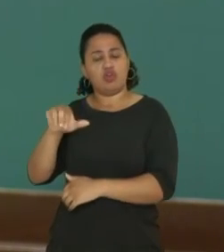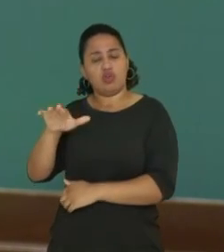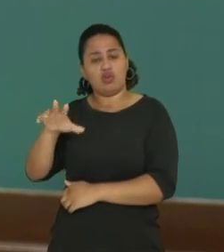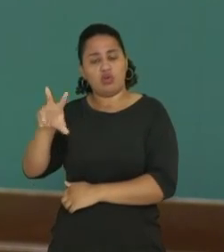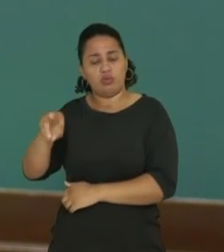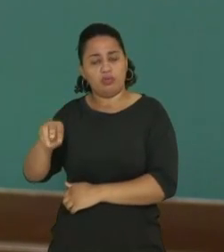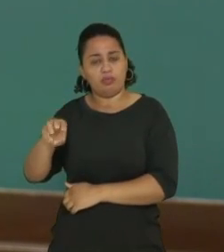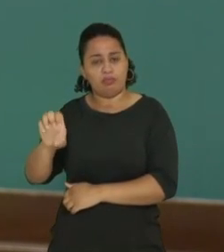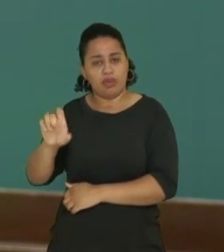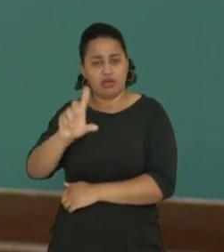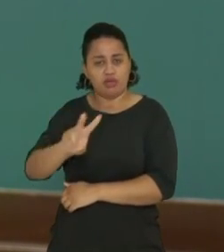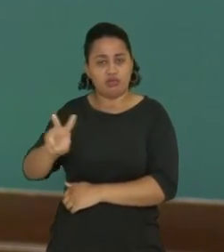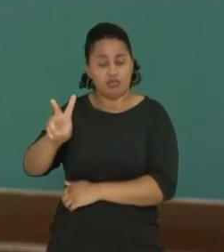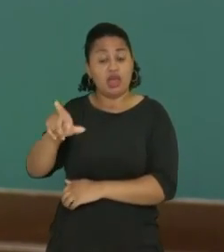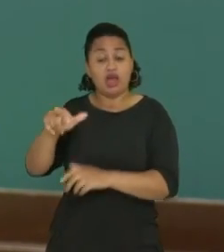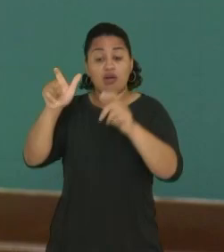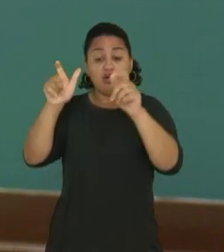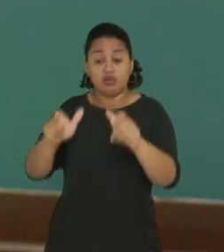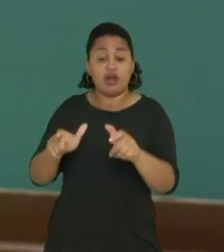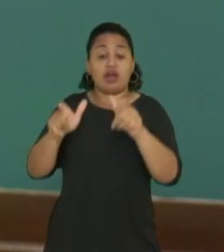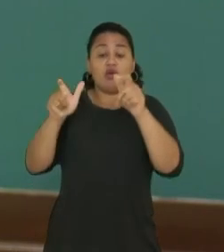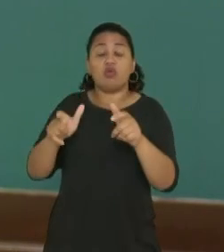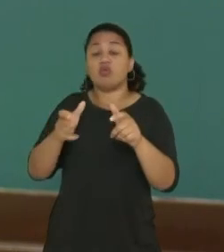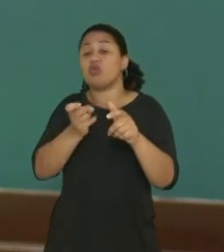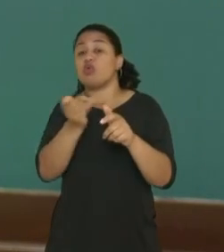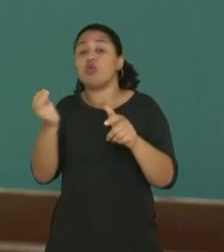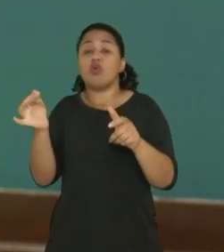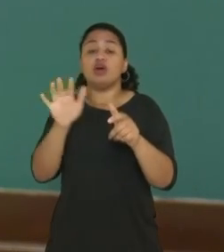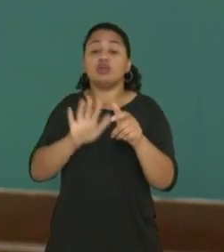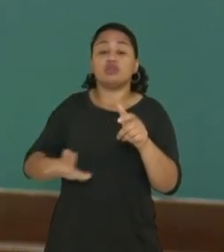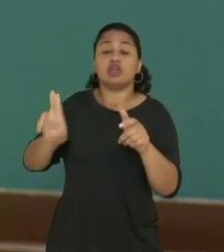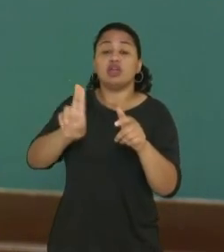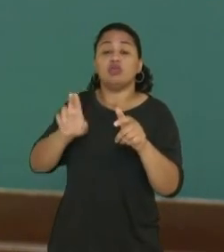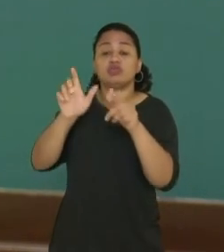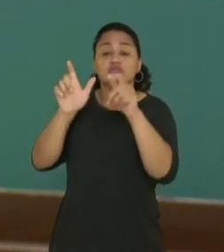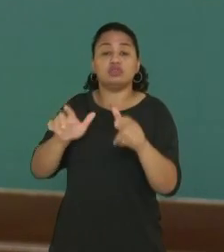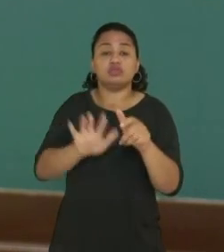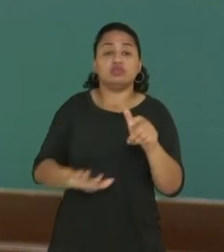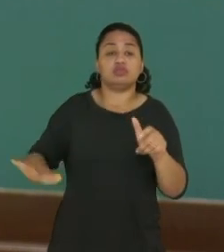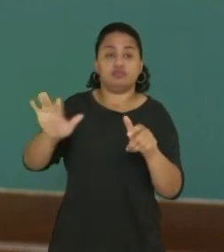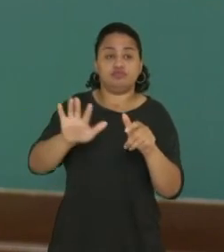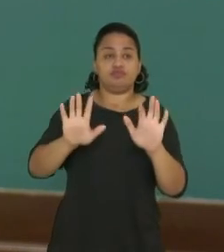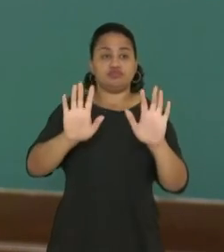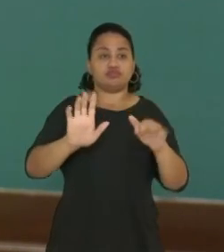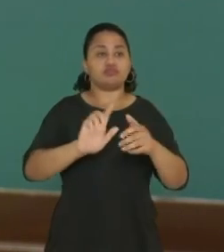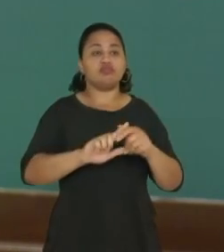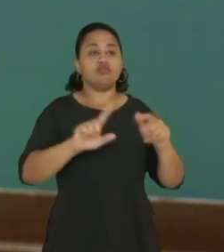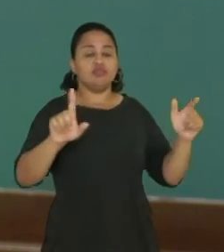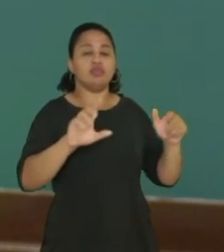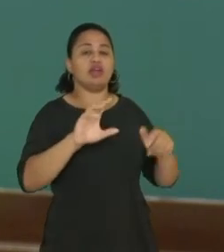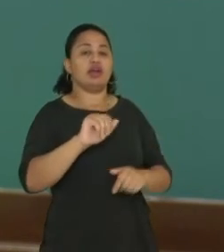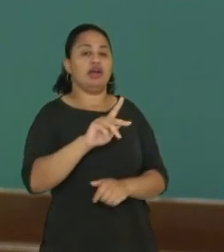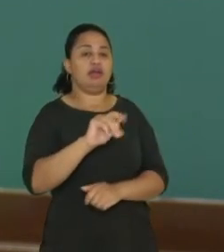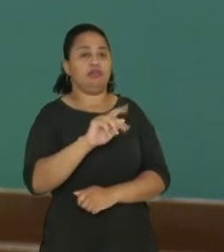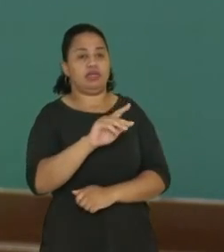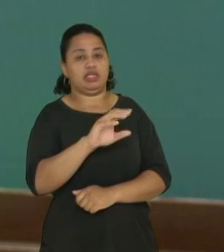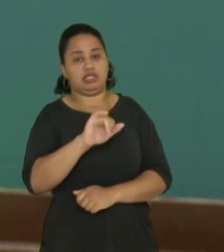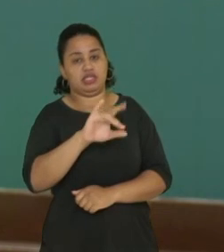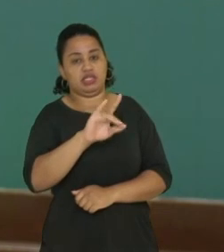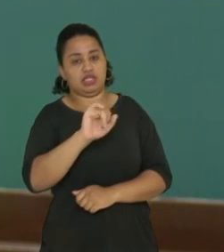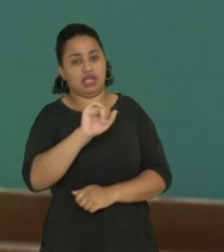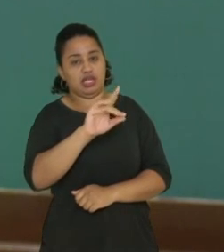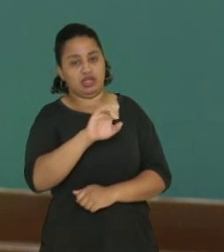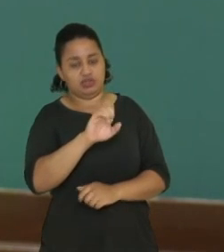o espaço em que ele está, tá bom? É o espaço que ele ocupa, tá bom? Agora, quando a gente fala de capacidade,